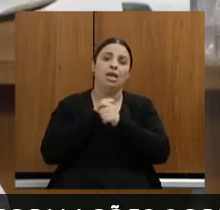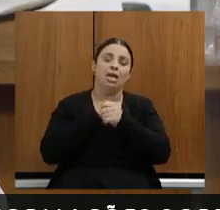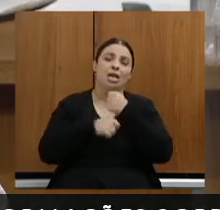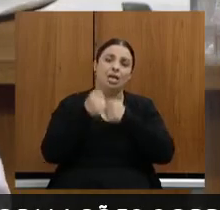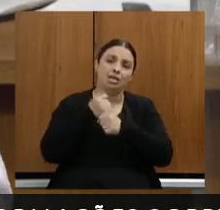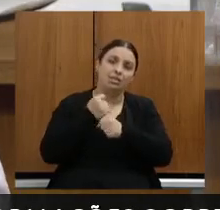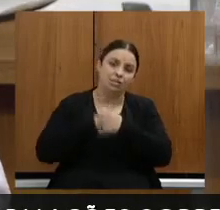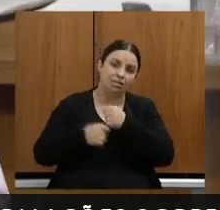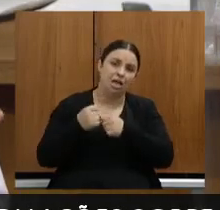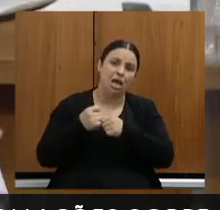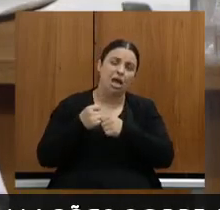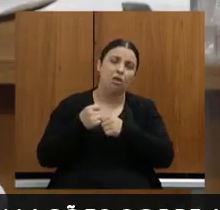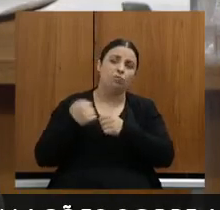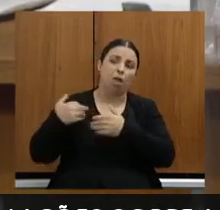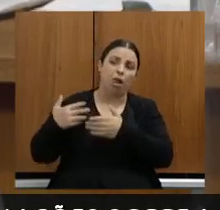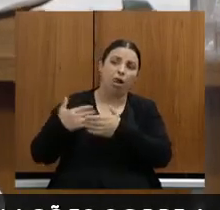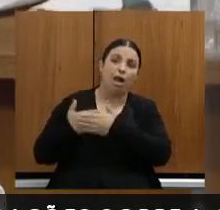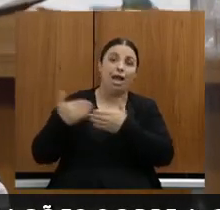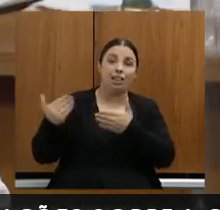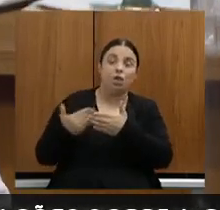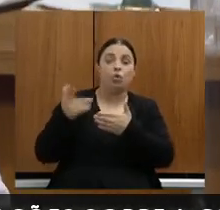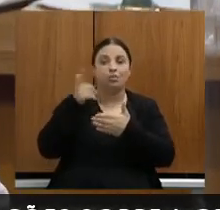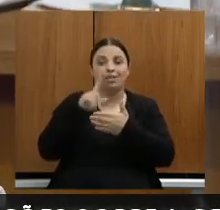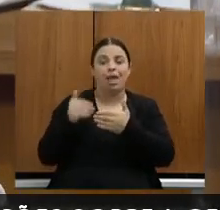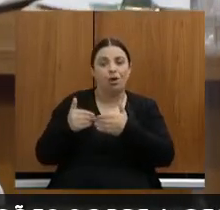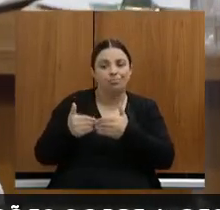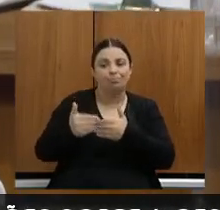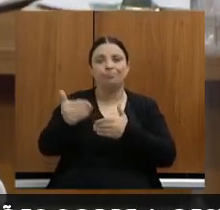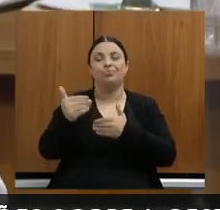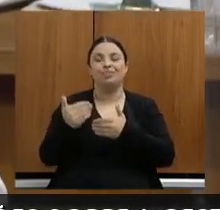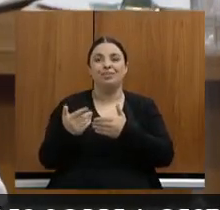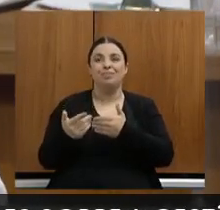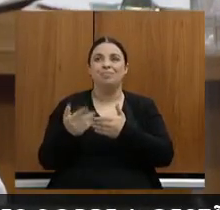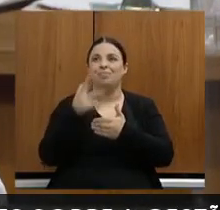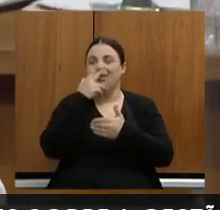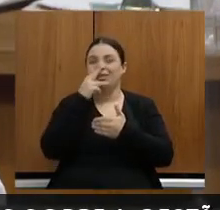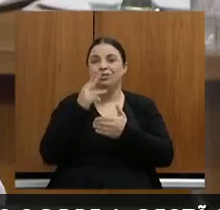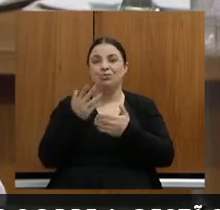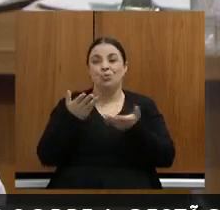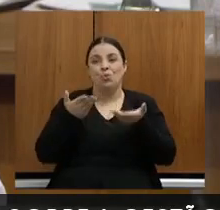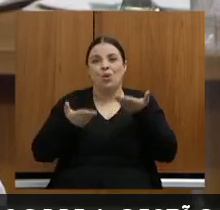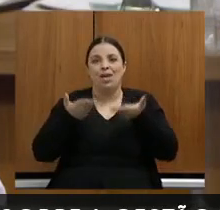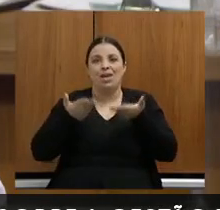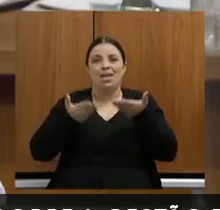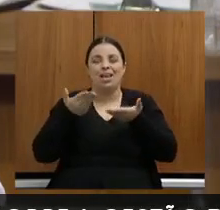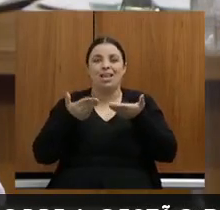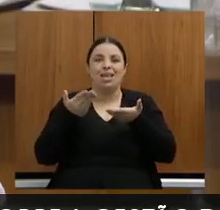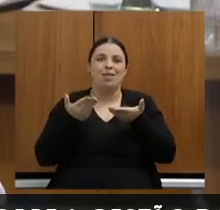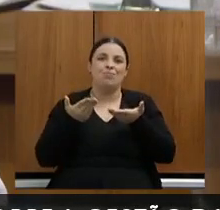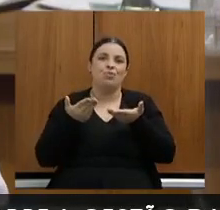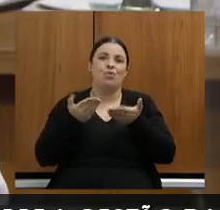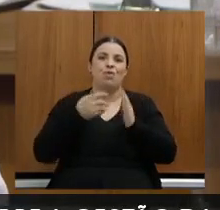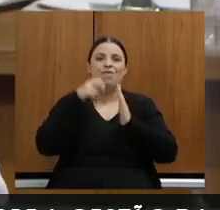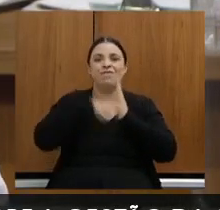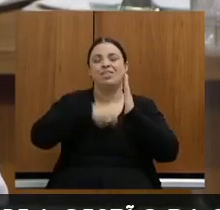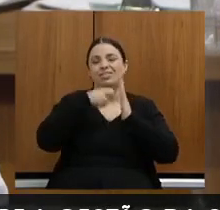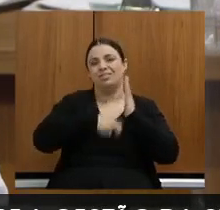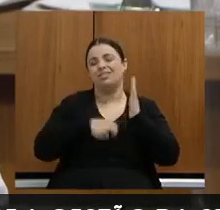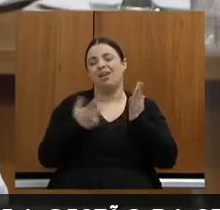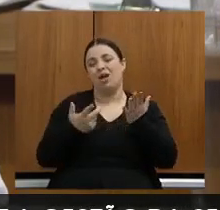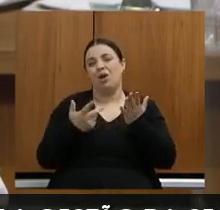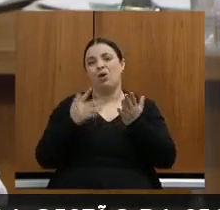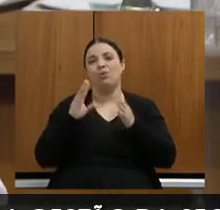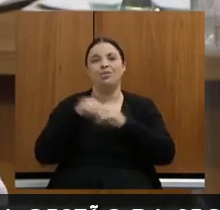para finalmente conseguir aí uma luz no fim do túnel de Equilíbrio fiscal do estado para que então possamos